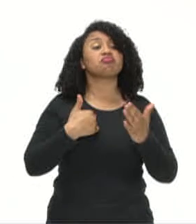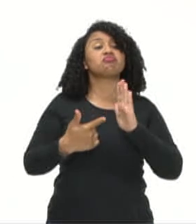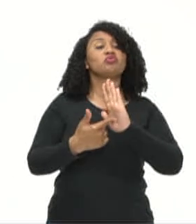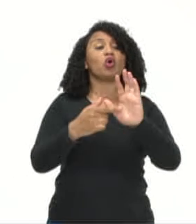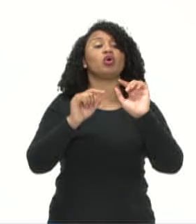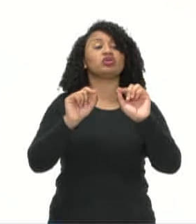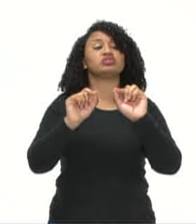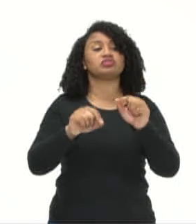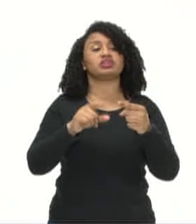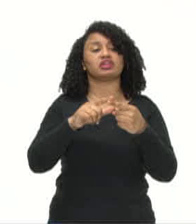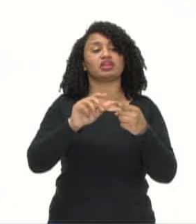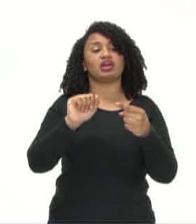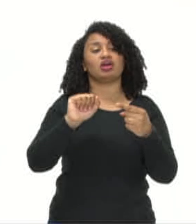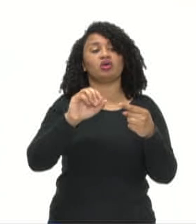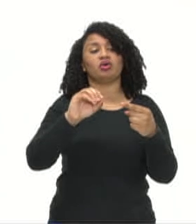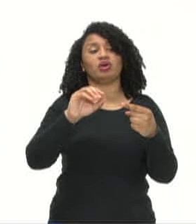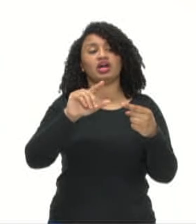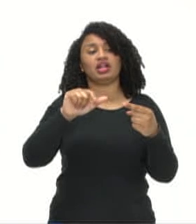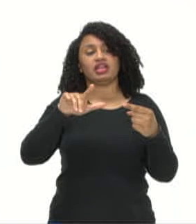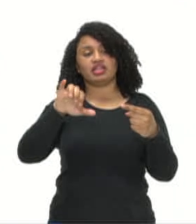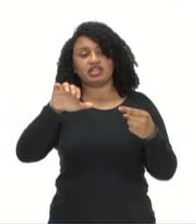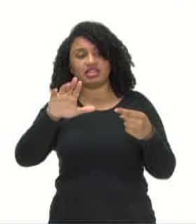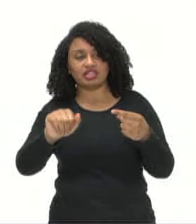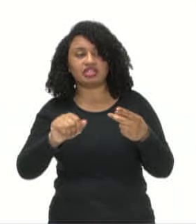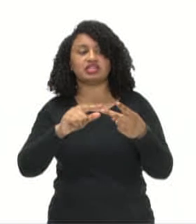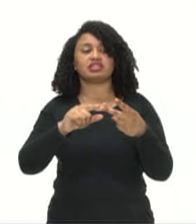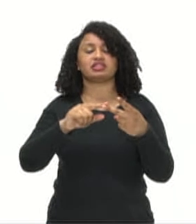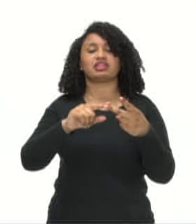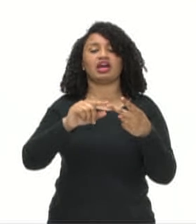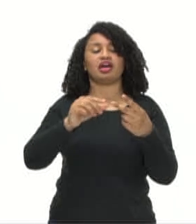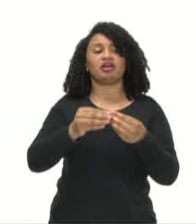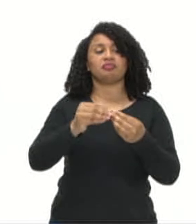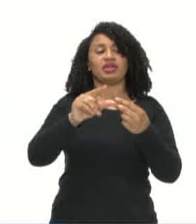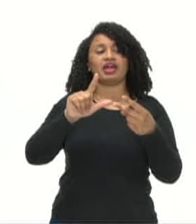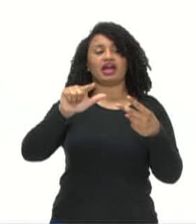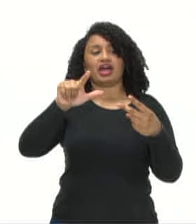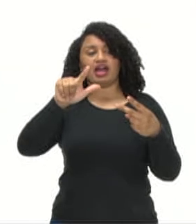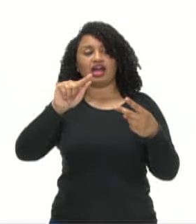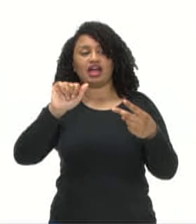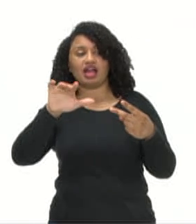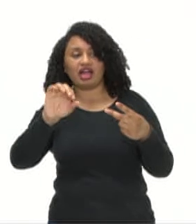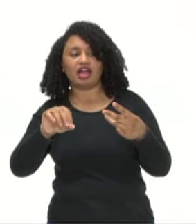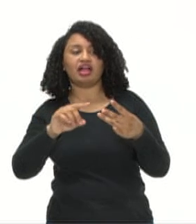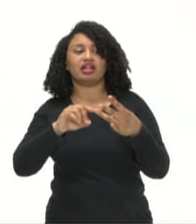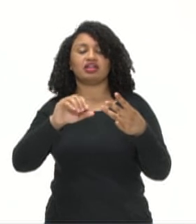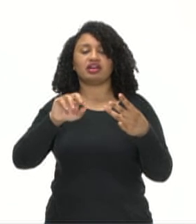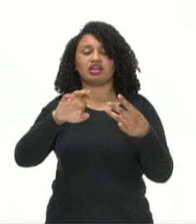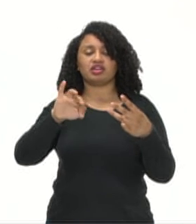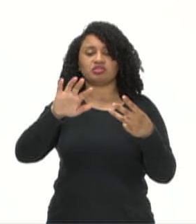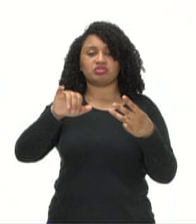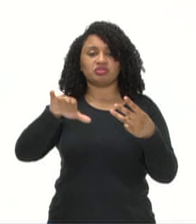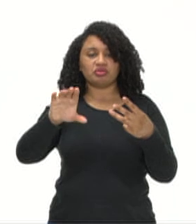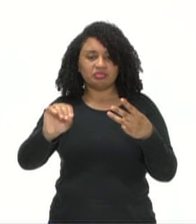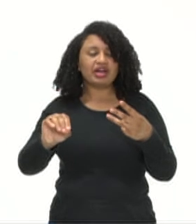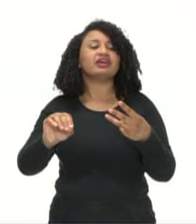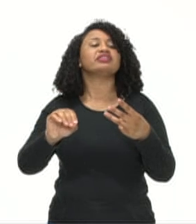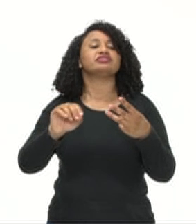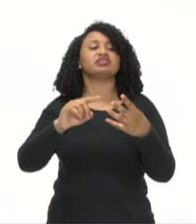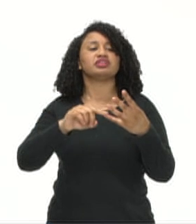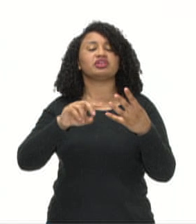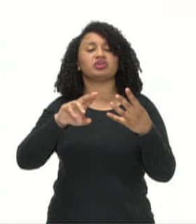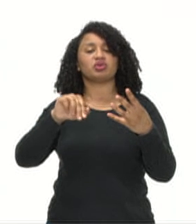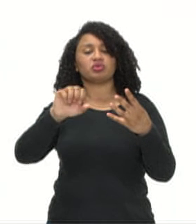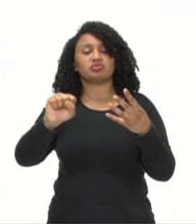O Alienista, Missa do Galo, A Cartomante, Noite do Almirante, O Espelho e os Braços. Então, na